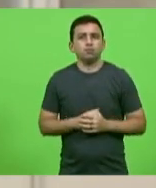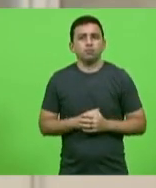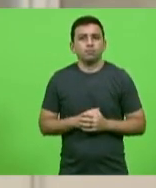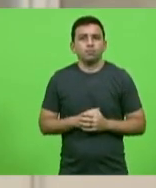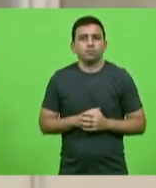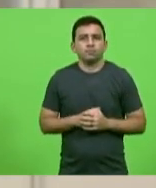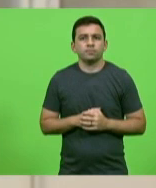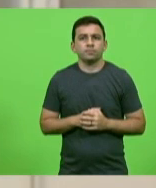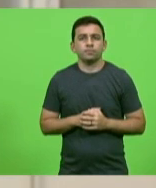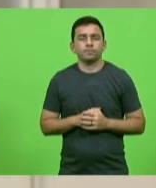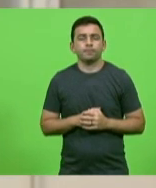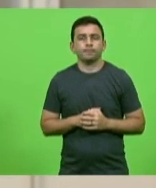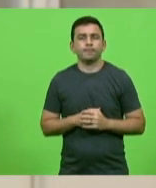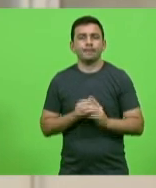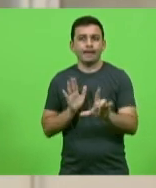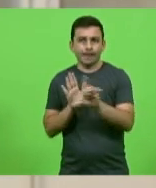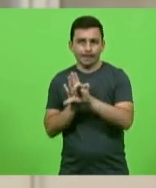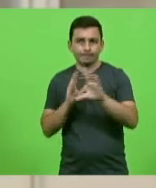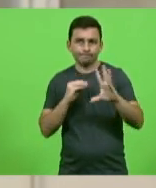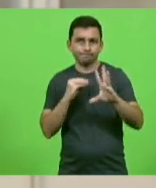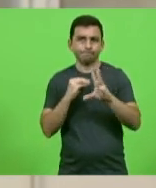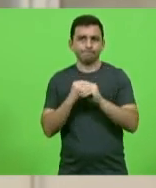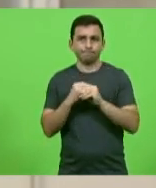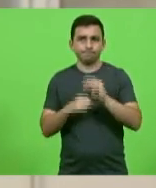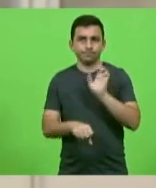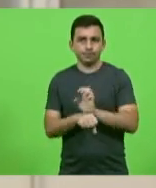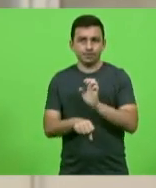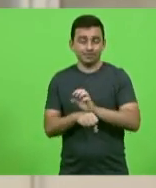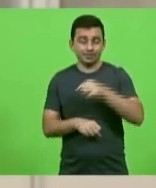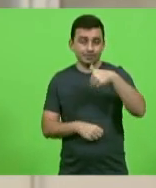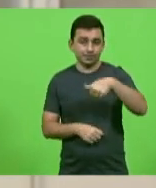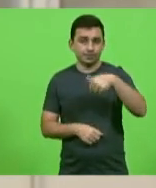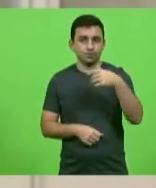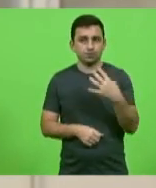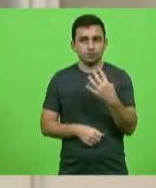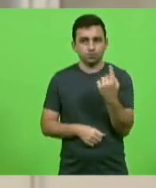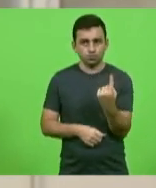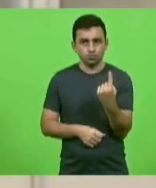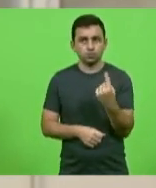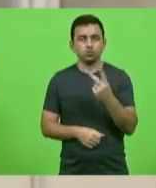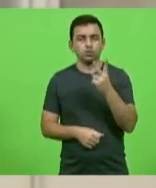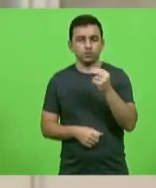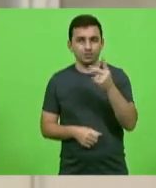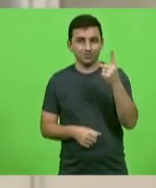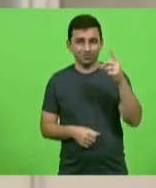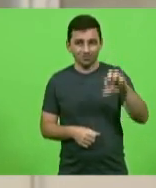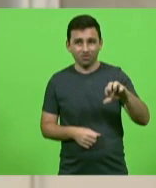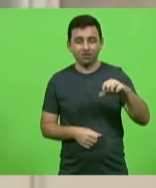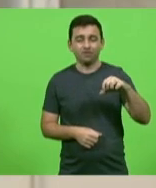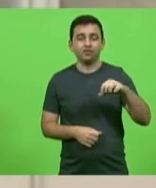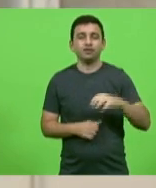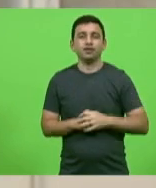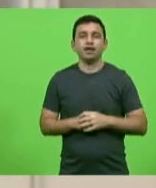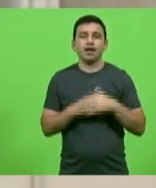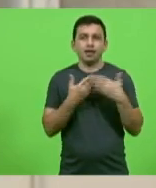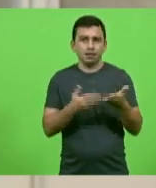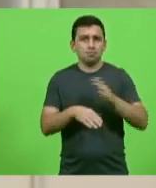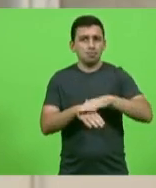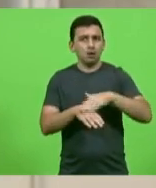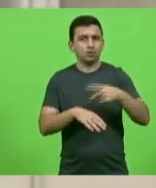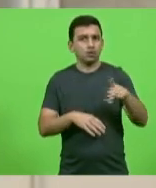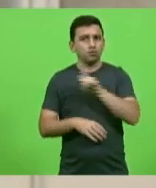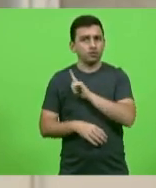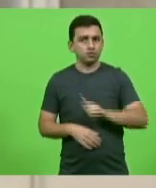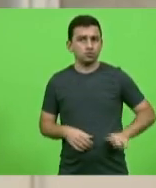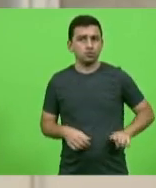leis e a lei complementar Estadual 741d 2019 de iniciativa do